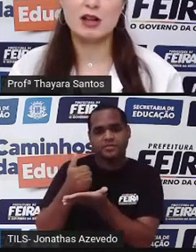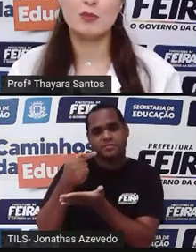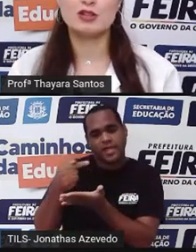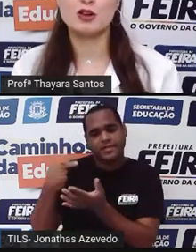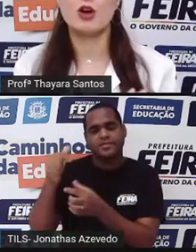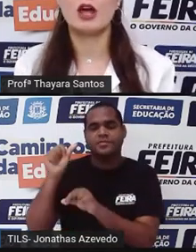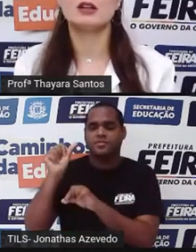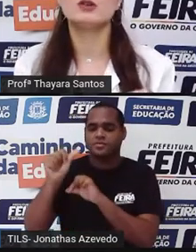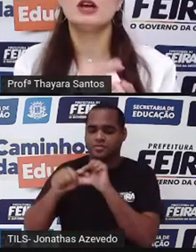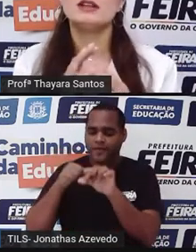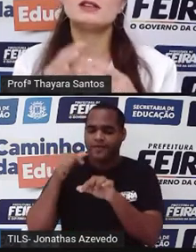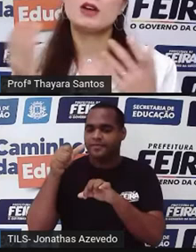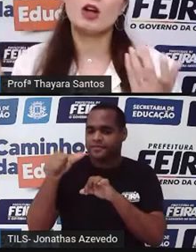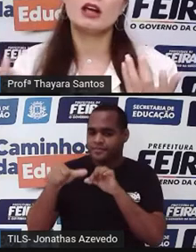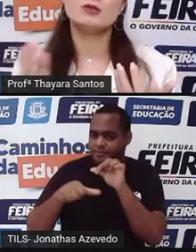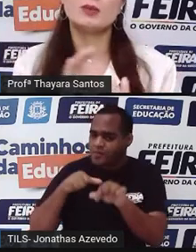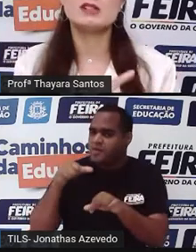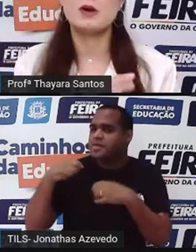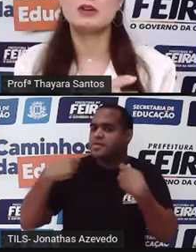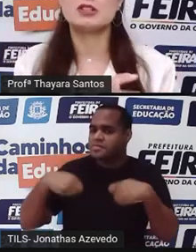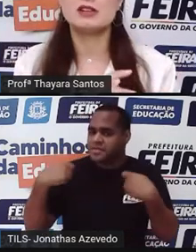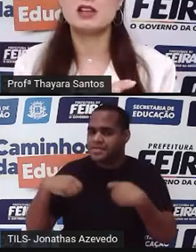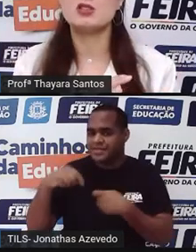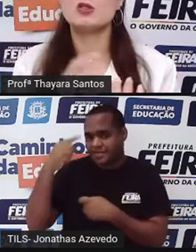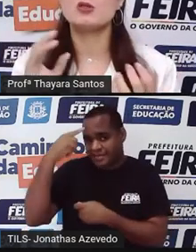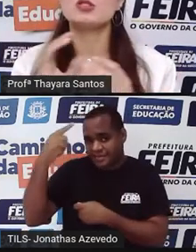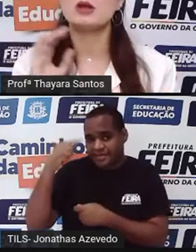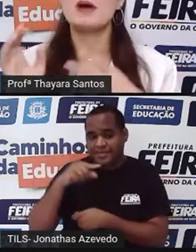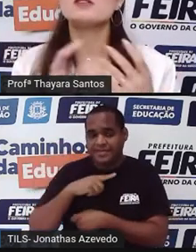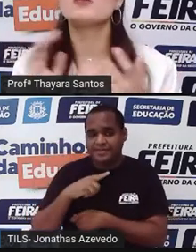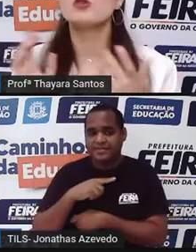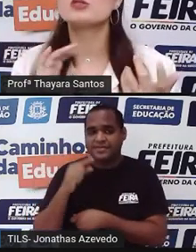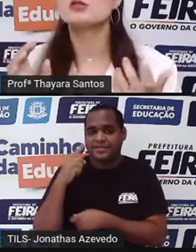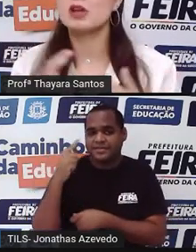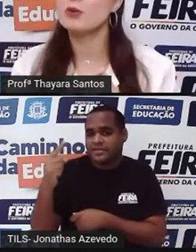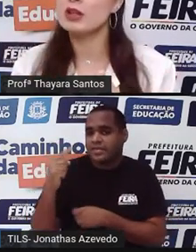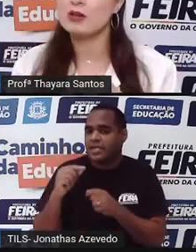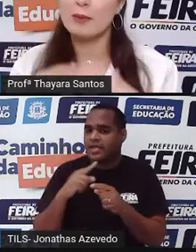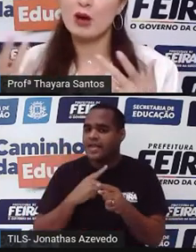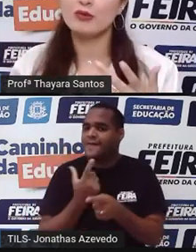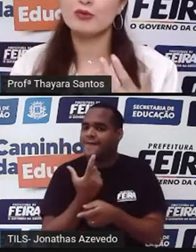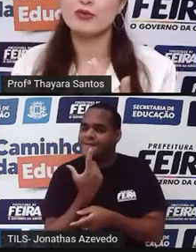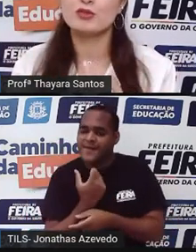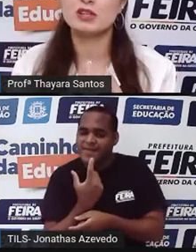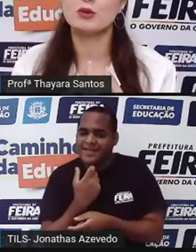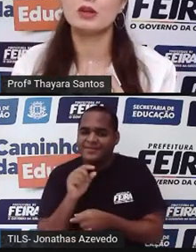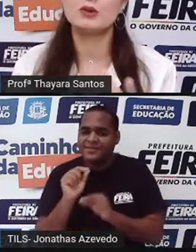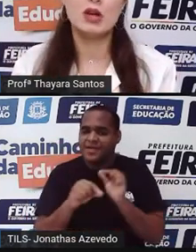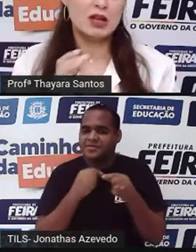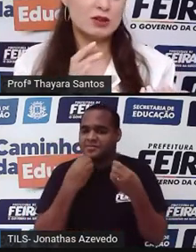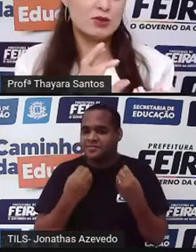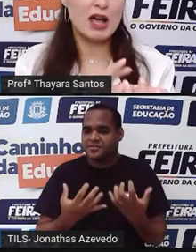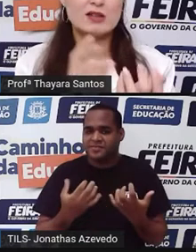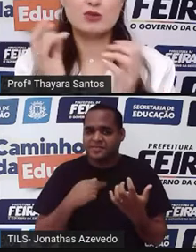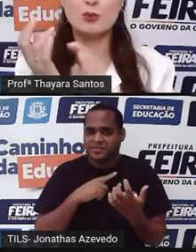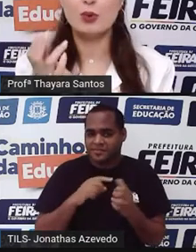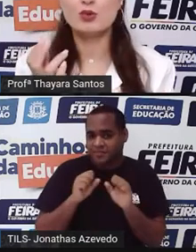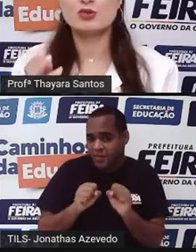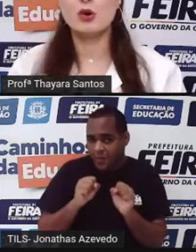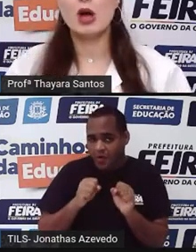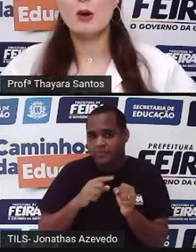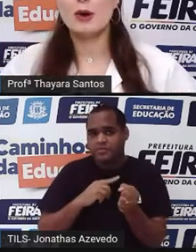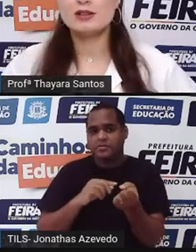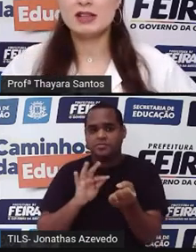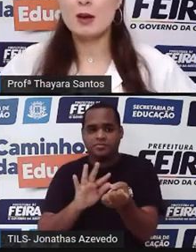7 dias né ele pode ser colado tem que ser colado de principalmente nas regiões onde tem mais fluxo sanguíneo na maior fluxo sanguíneo está no